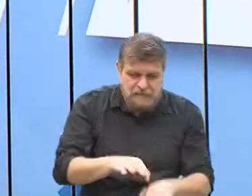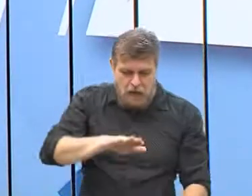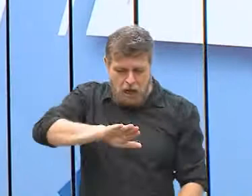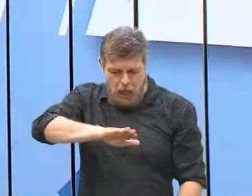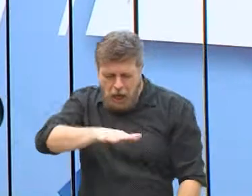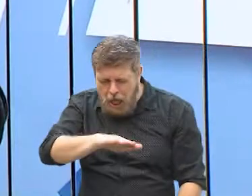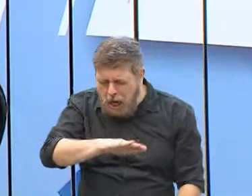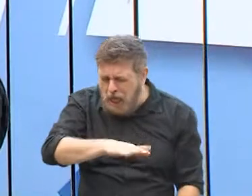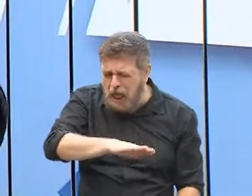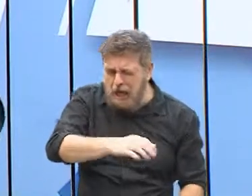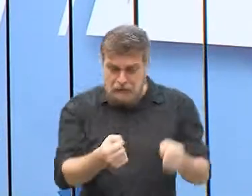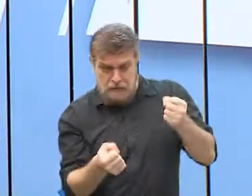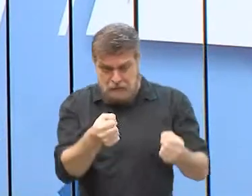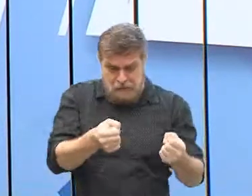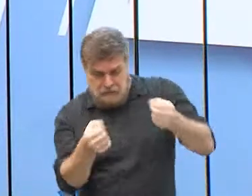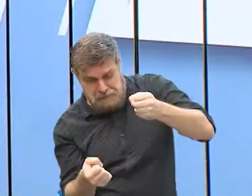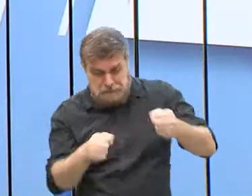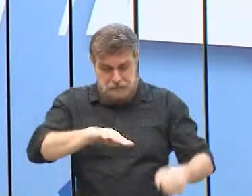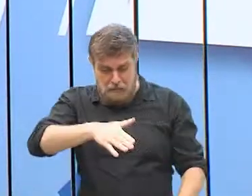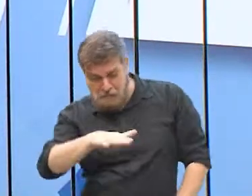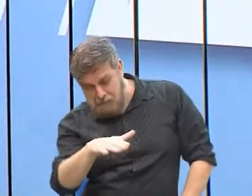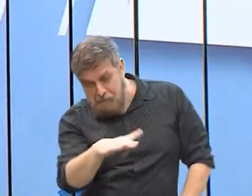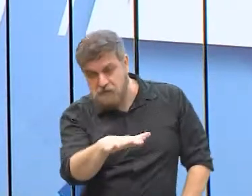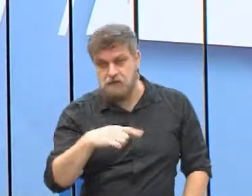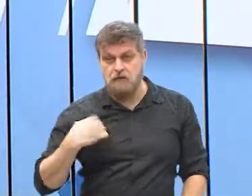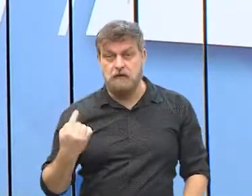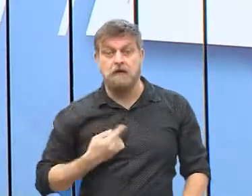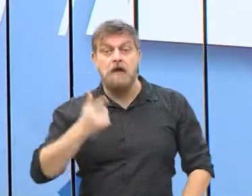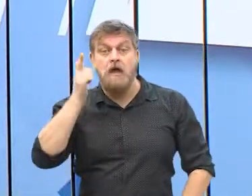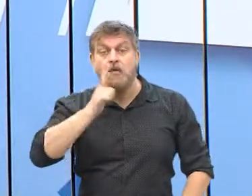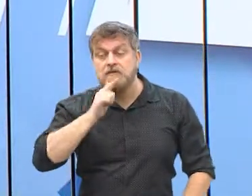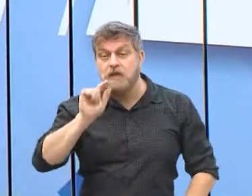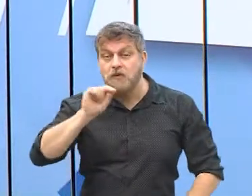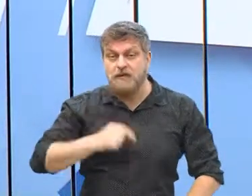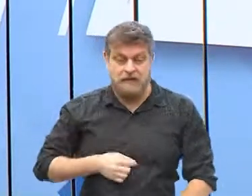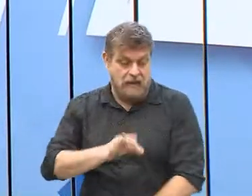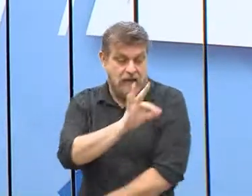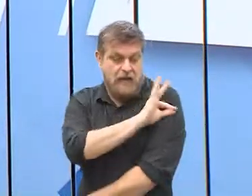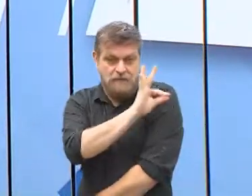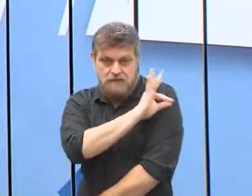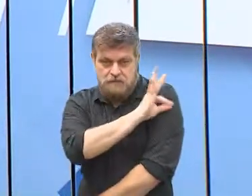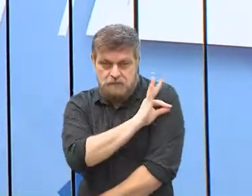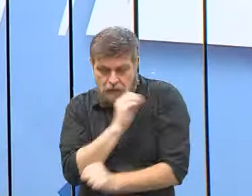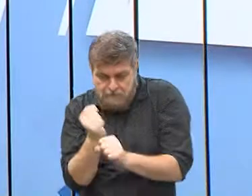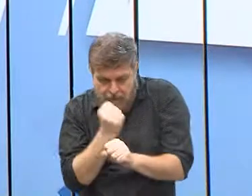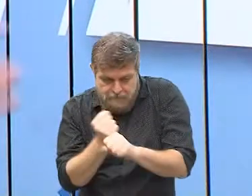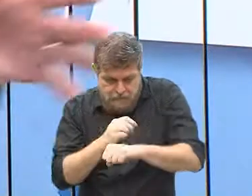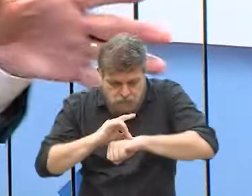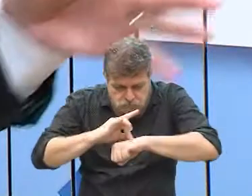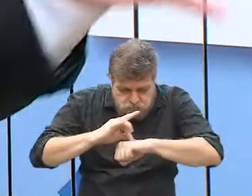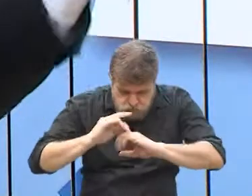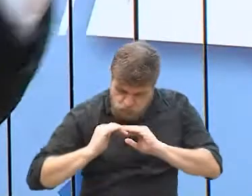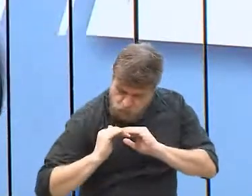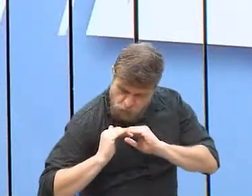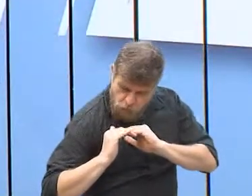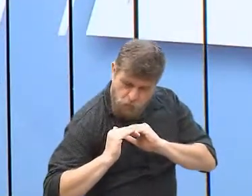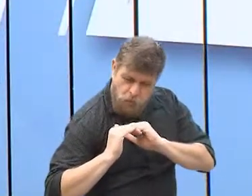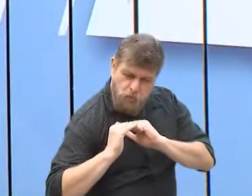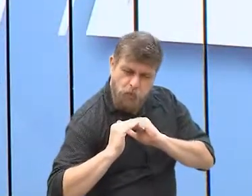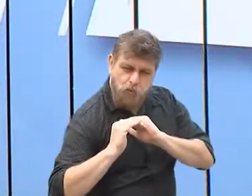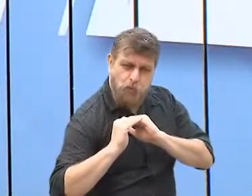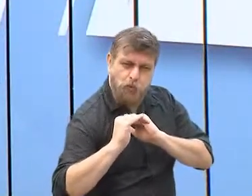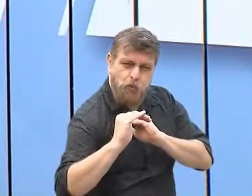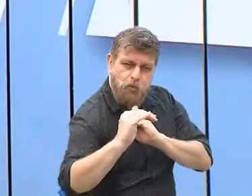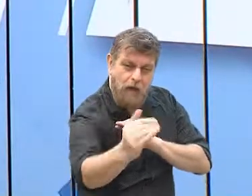muito ruim, um trecho até sem pavimento, e a gente conseguiu que a prefeitura fizesse a pavimentação de toda a extensão da